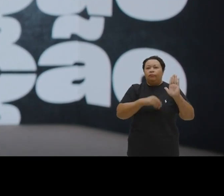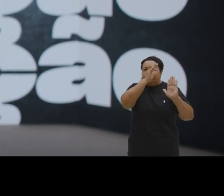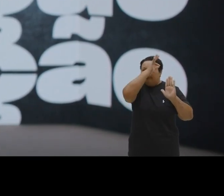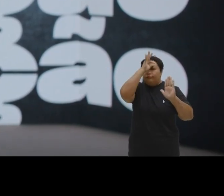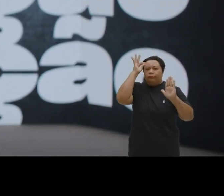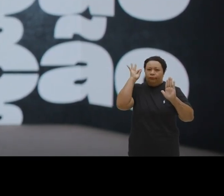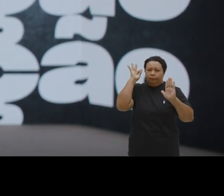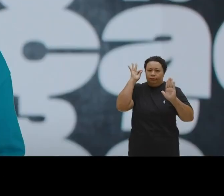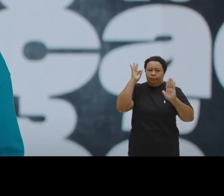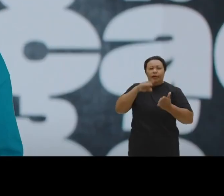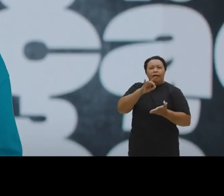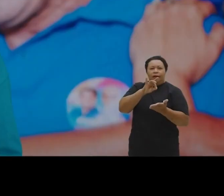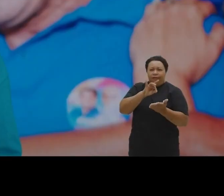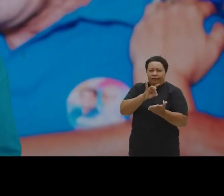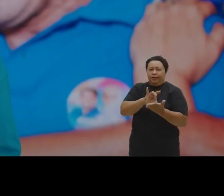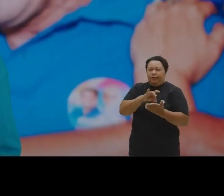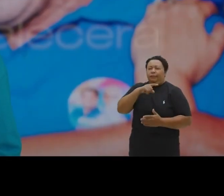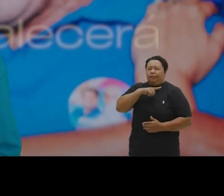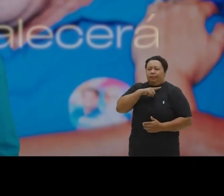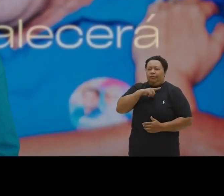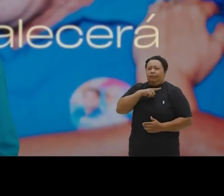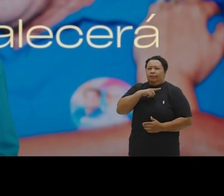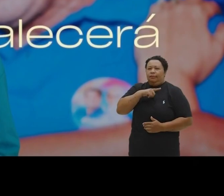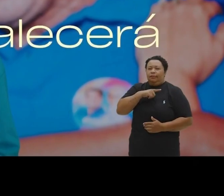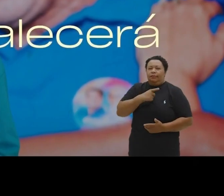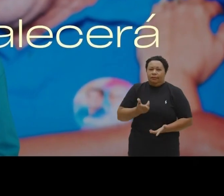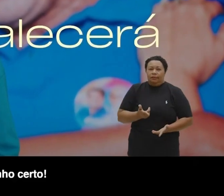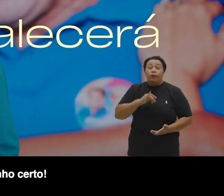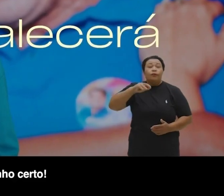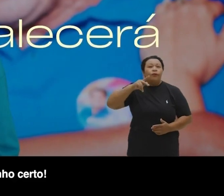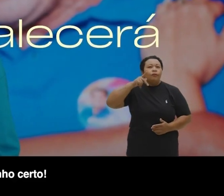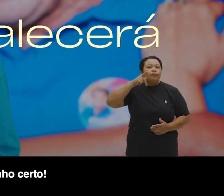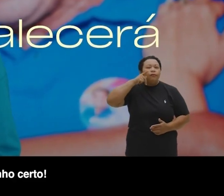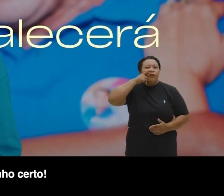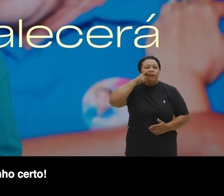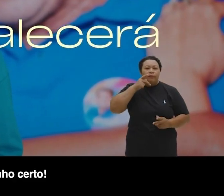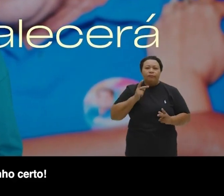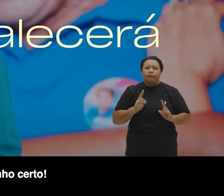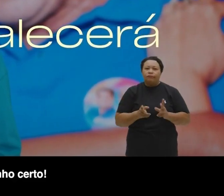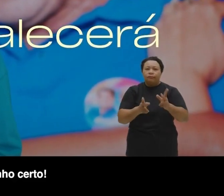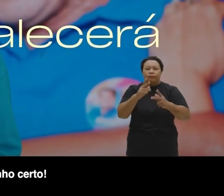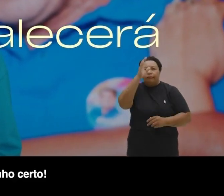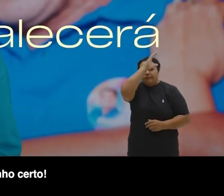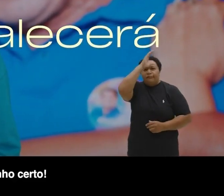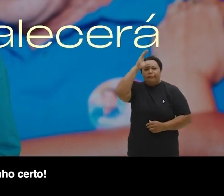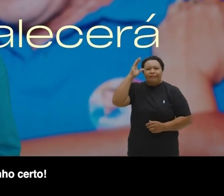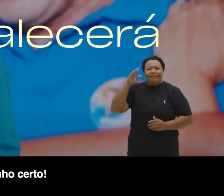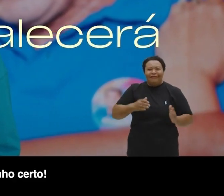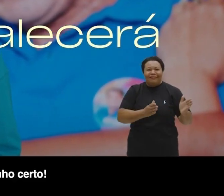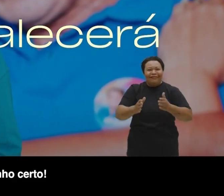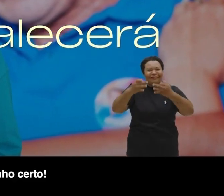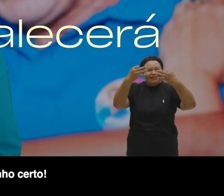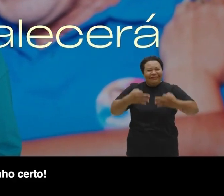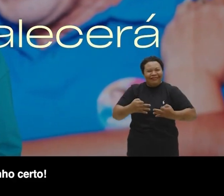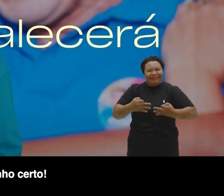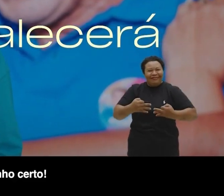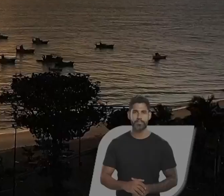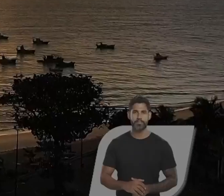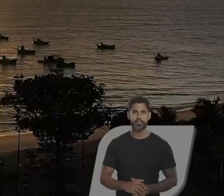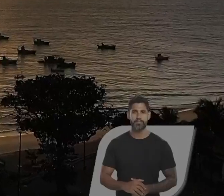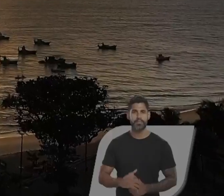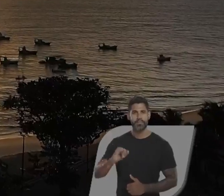sua inocência. A verdade sempre prevalecerá. E João Pessoa vai seguir com Cícero, no caminho